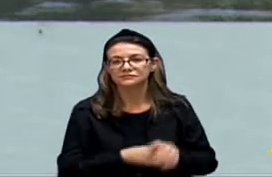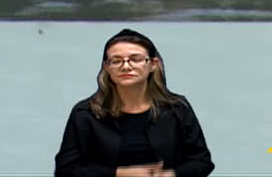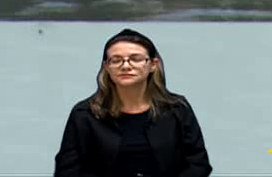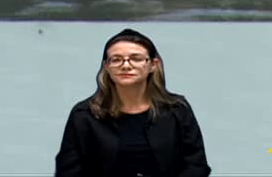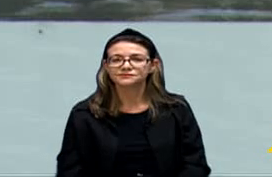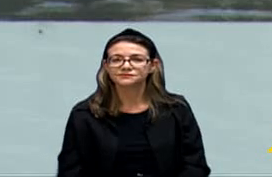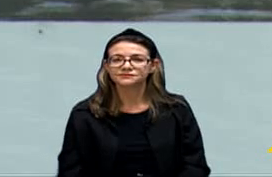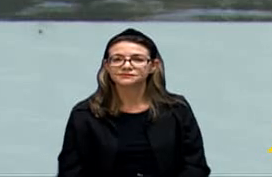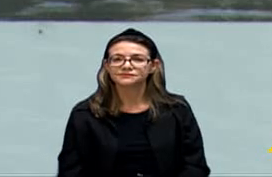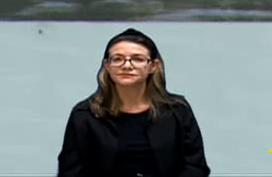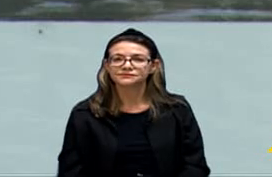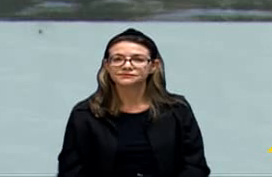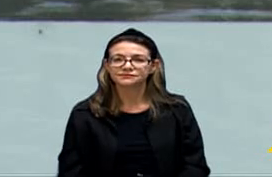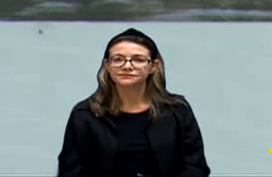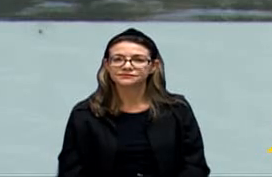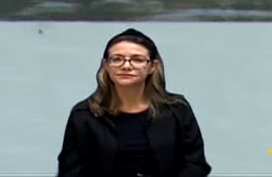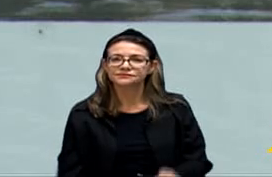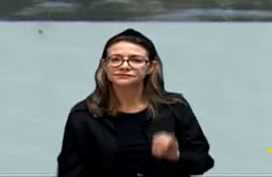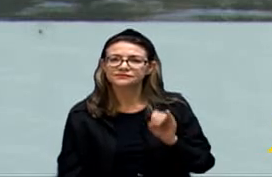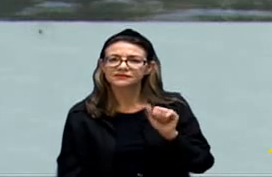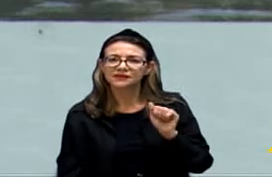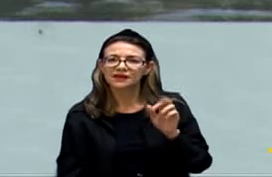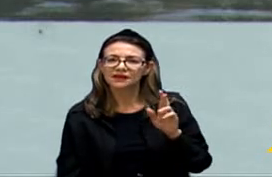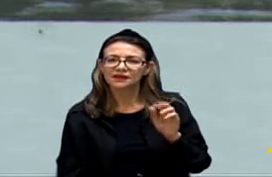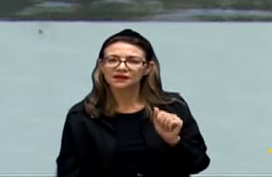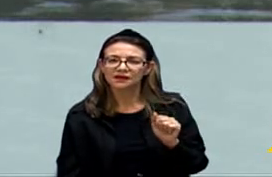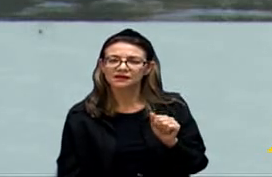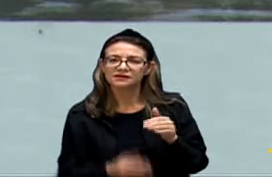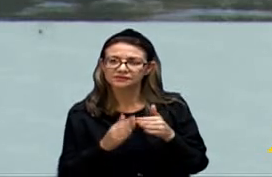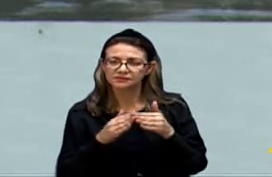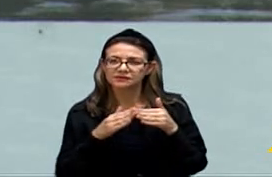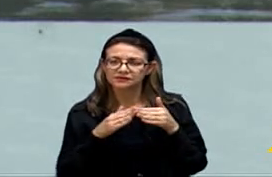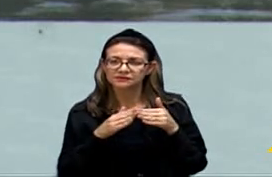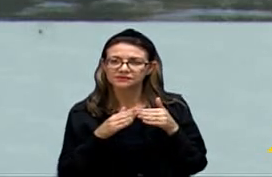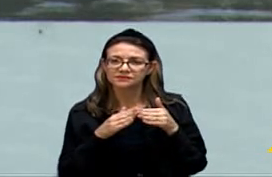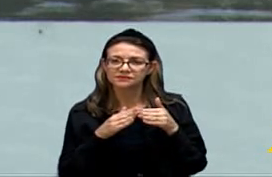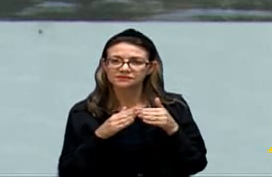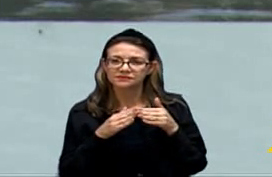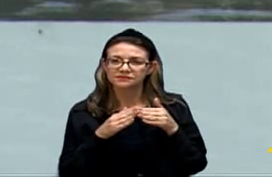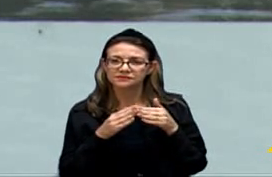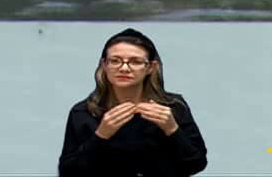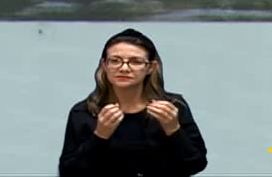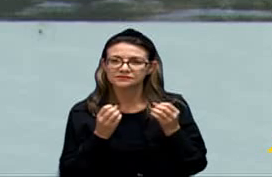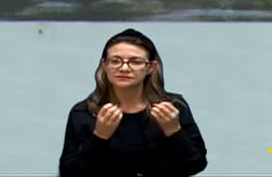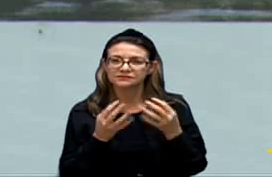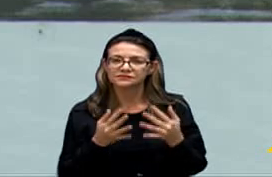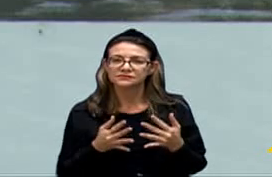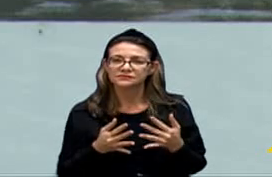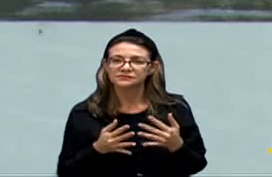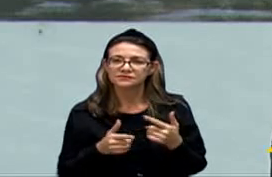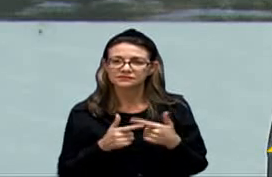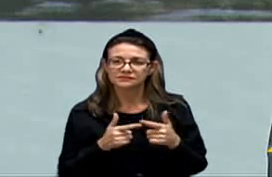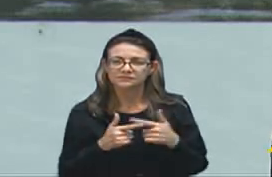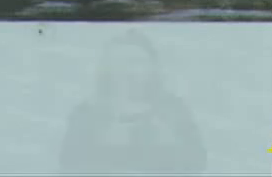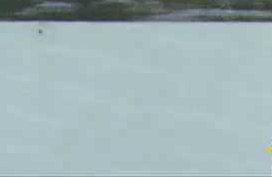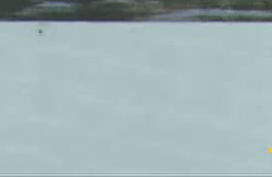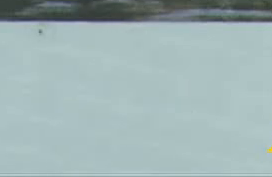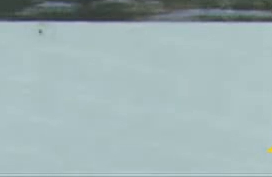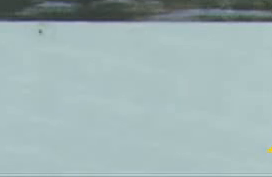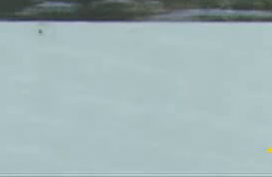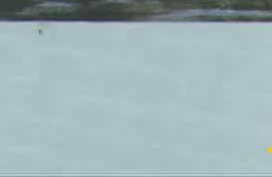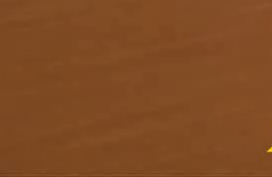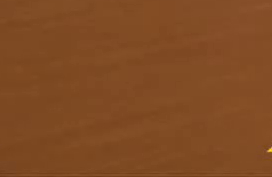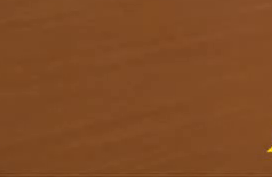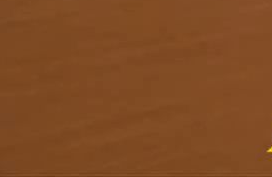eh perdão a Iara havia solicitado anteriorment não tem problema então nós temos escrito o